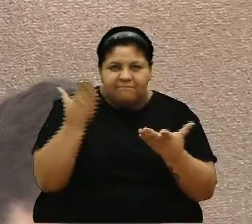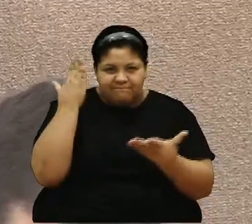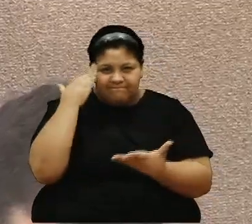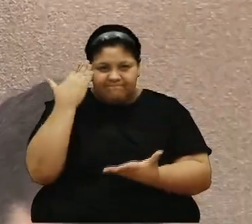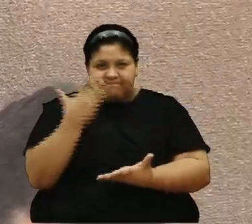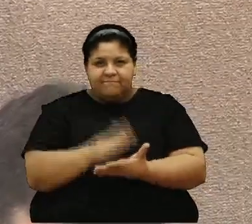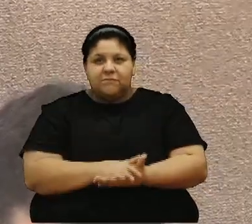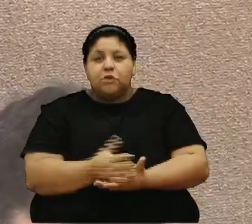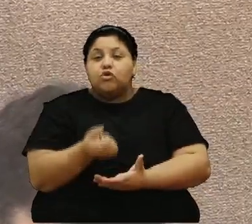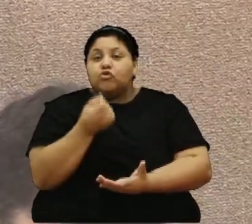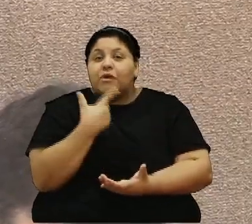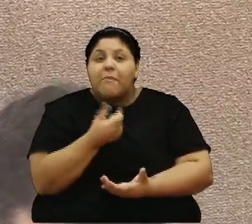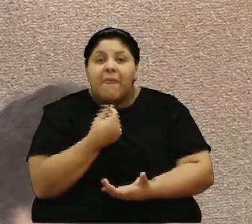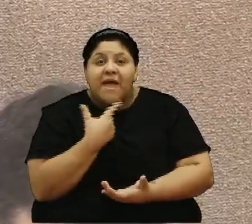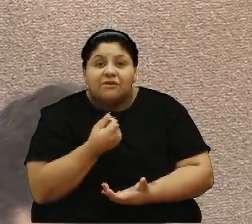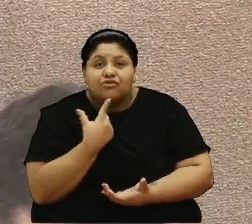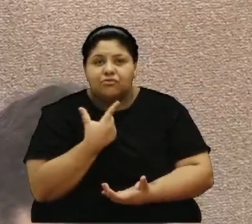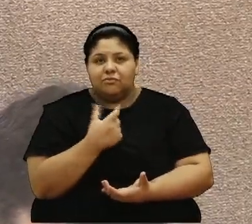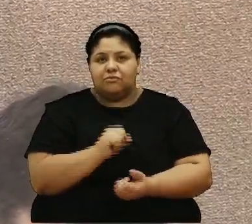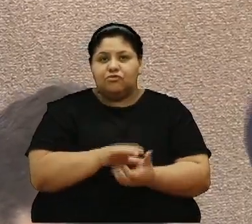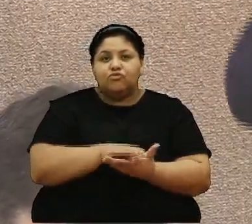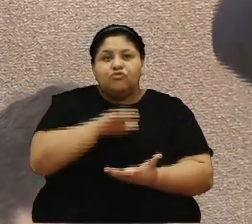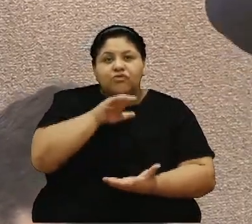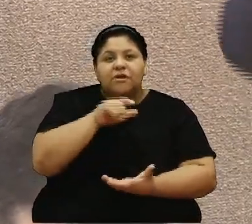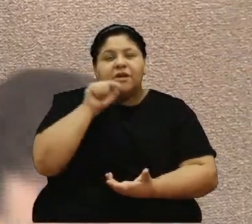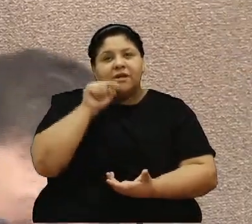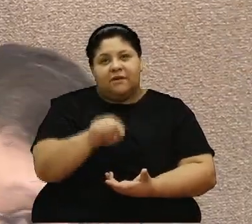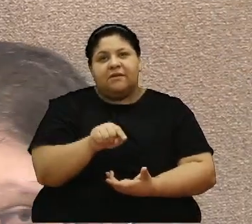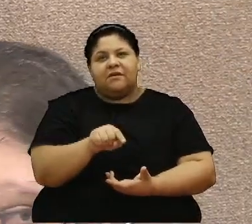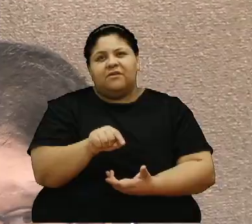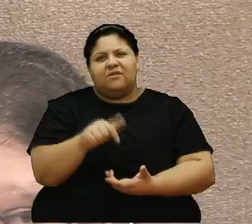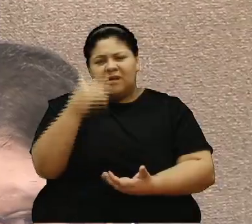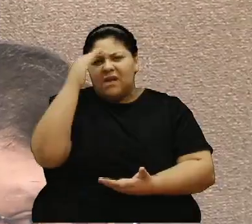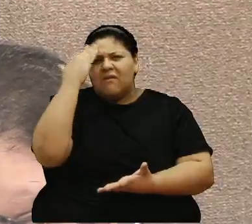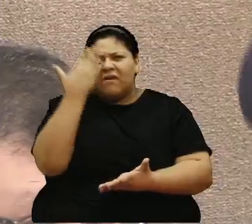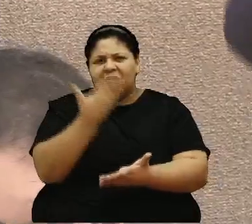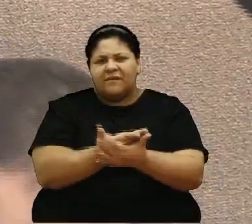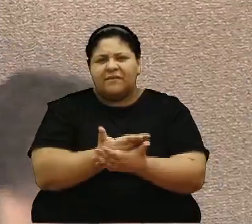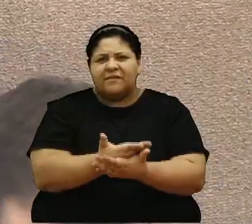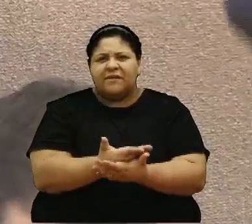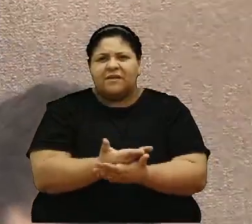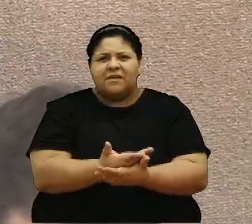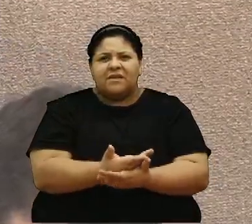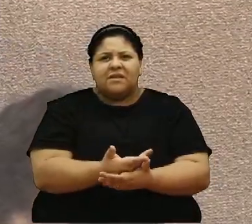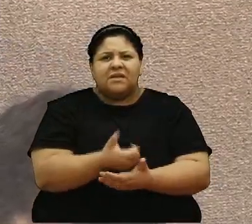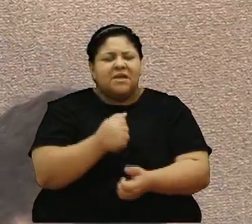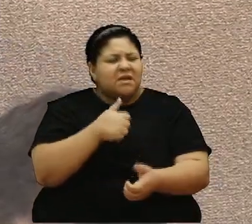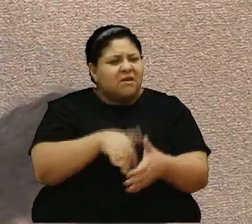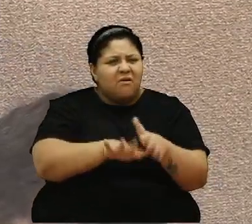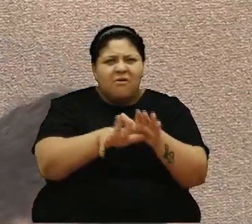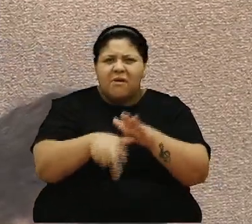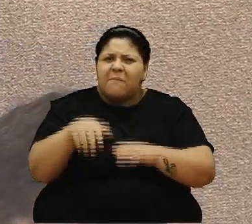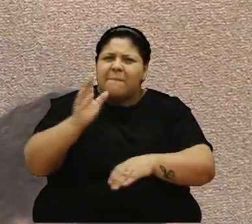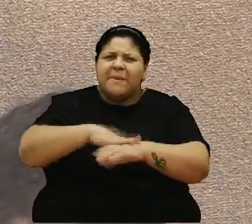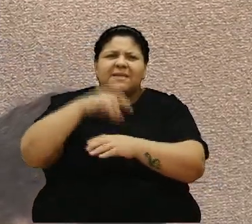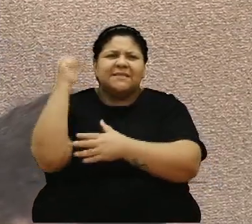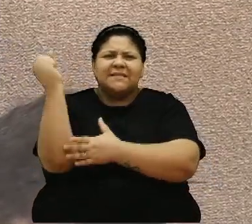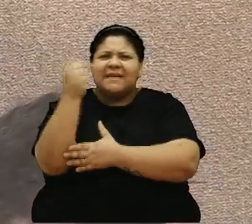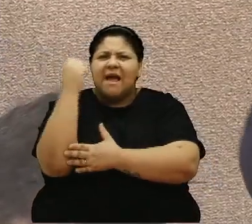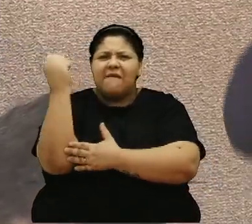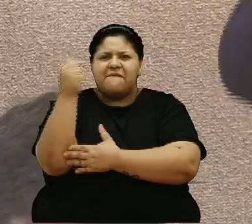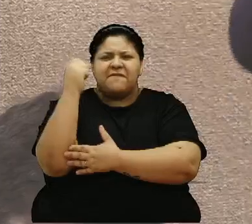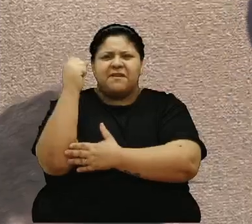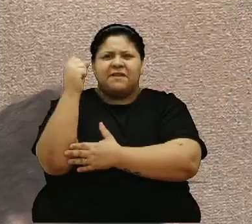Do remédio do aposentado. Isso, eu acredito que é o crime mais grave da história.